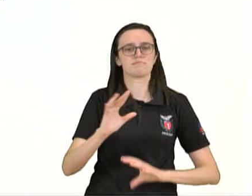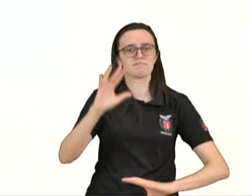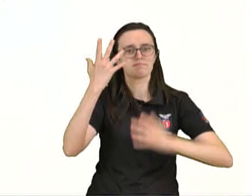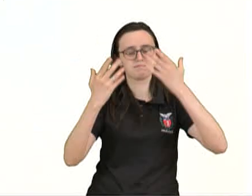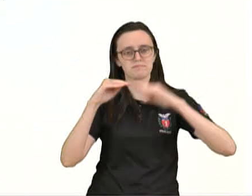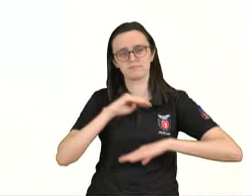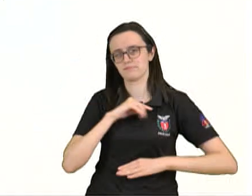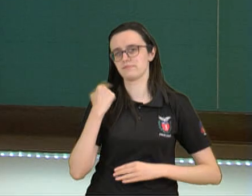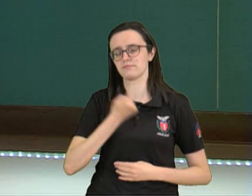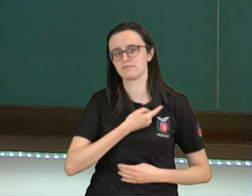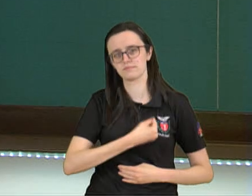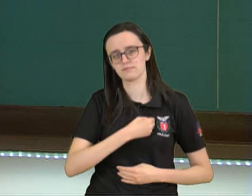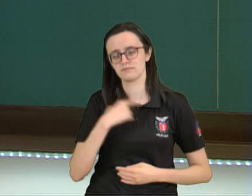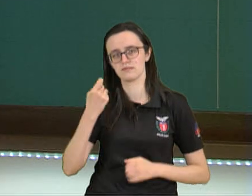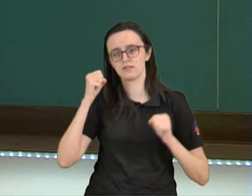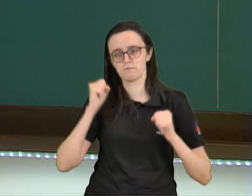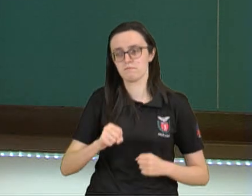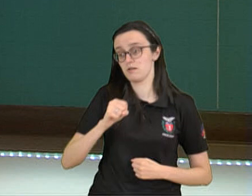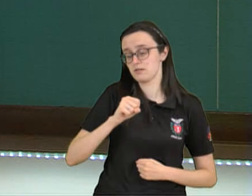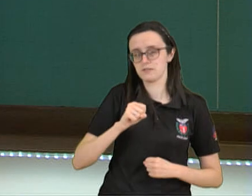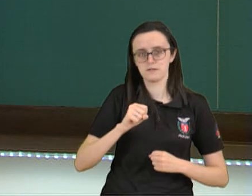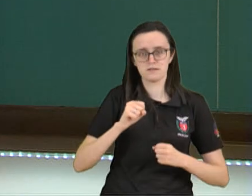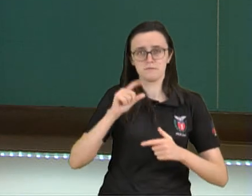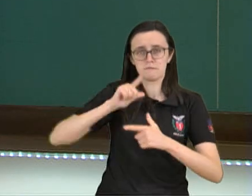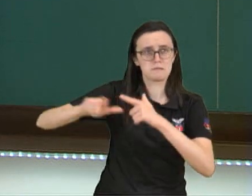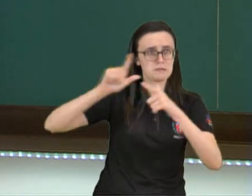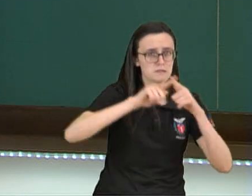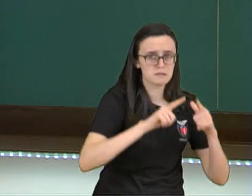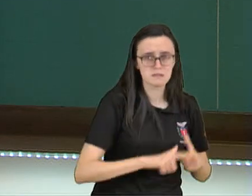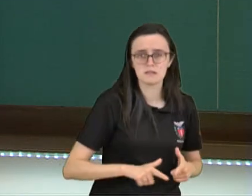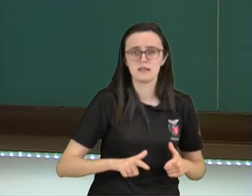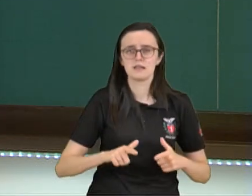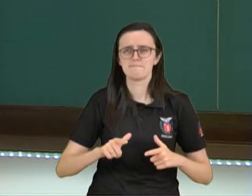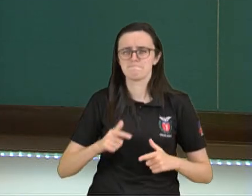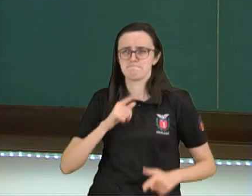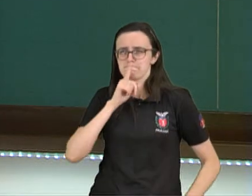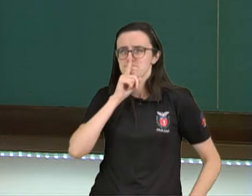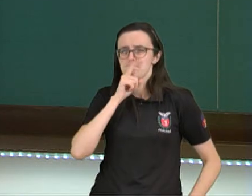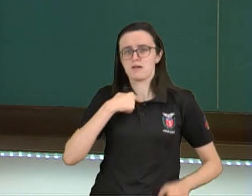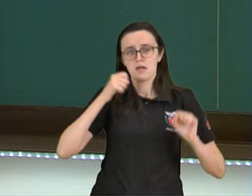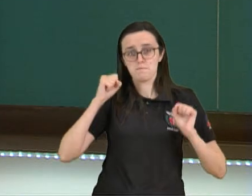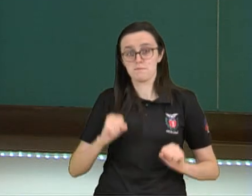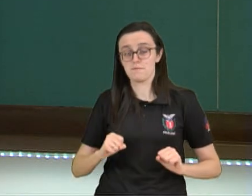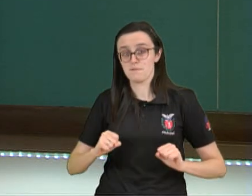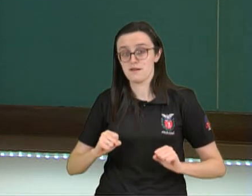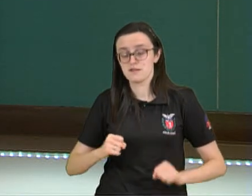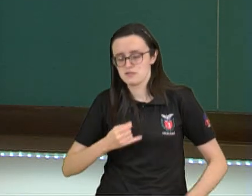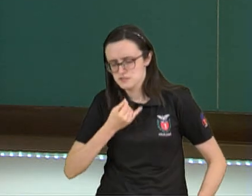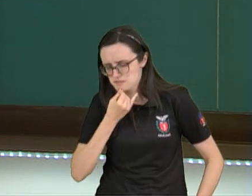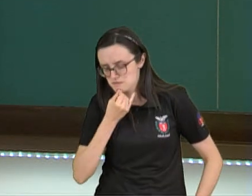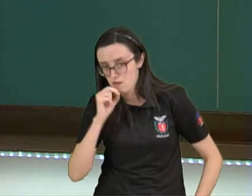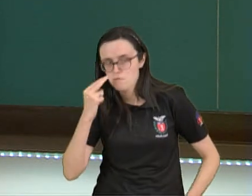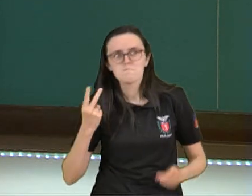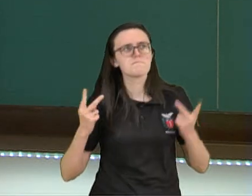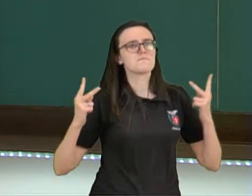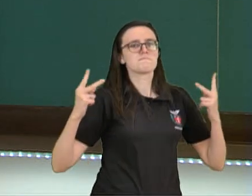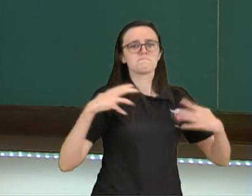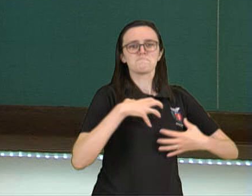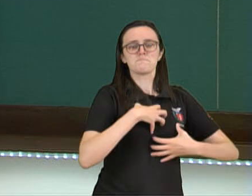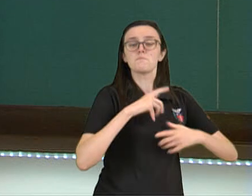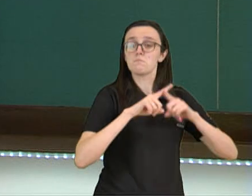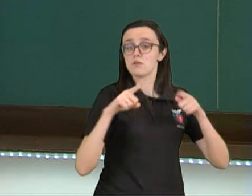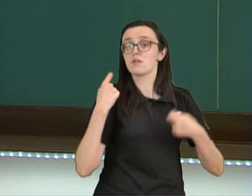nossa vida, nós podemos sair delas tristes ou vitoriosos, seja qual for o caso, mas além disso, nós